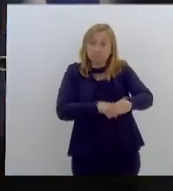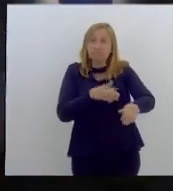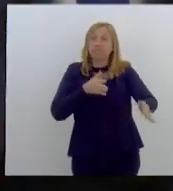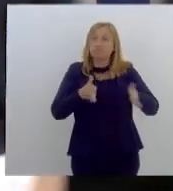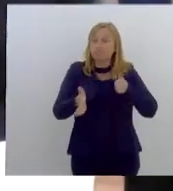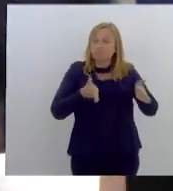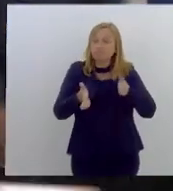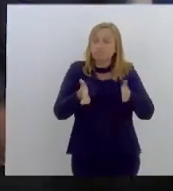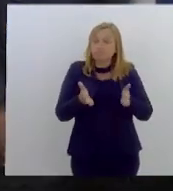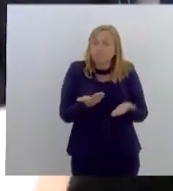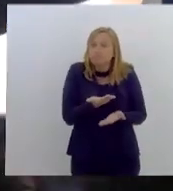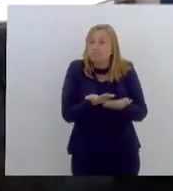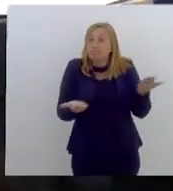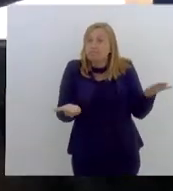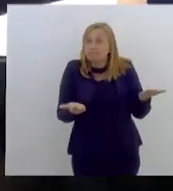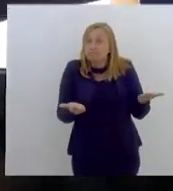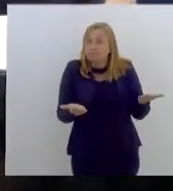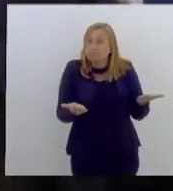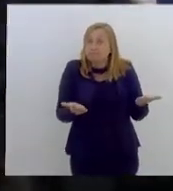perder